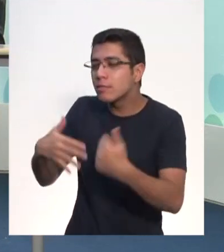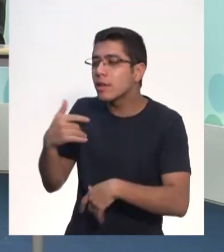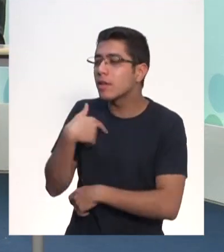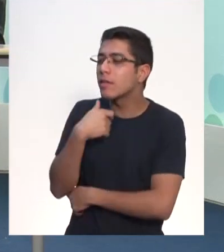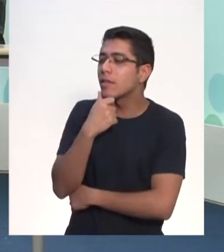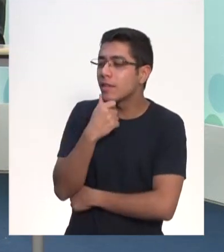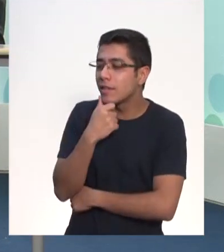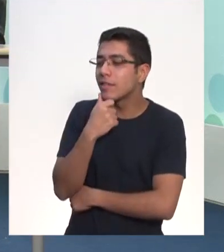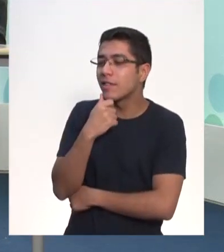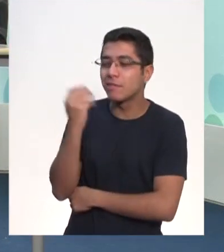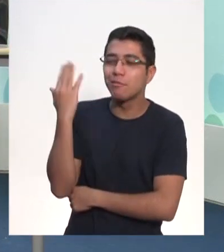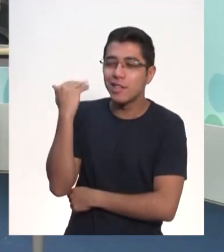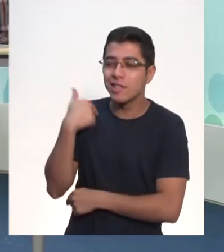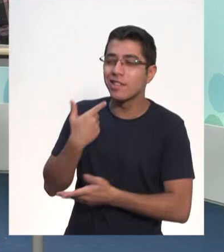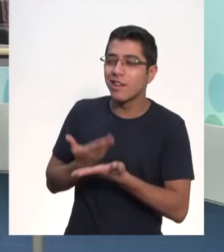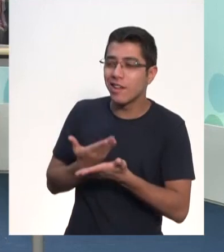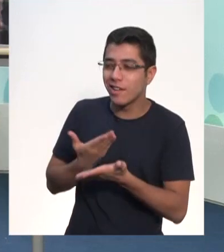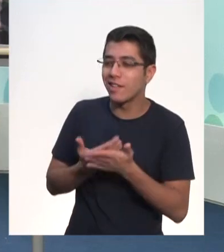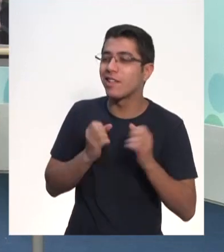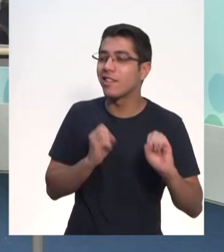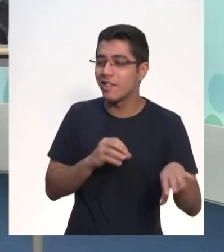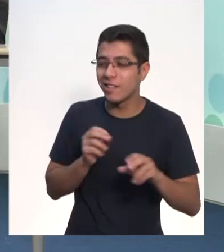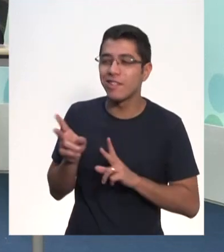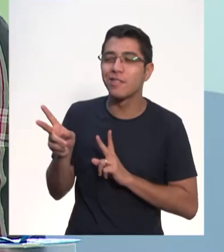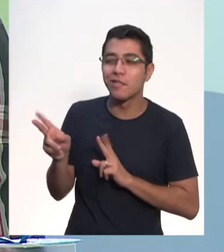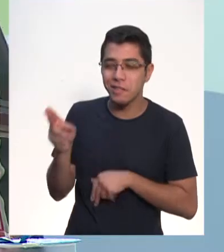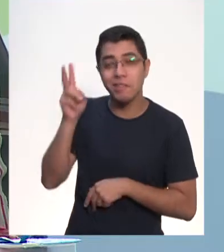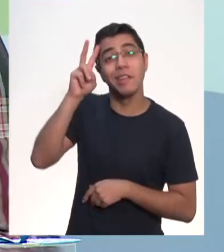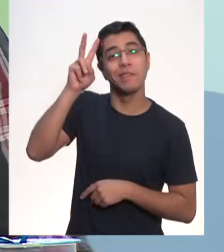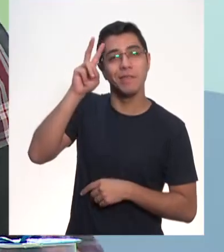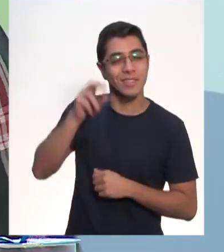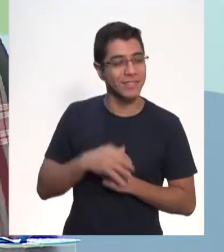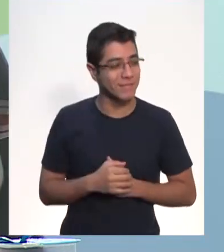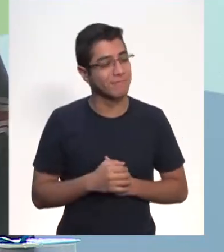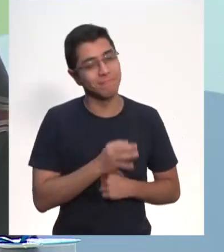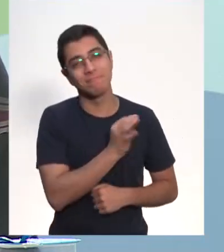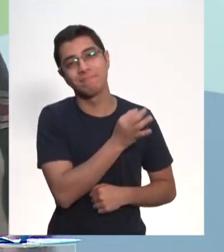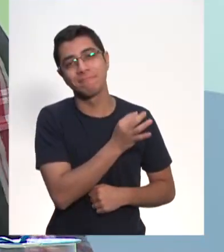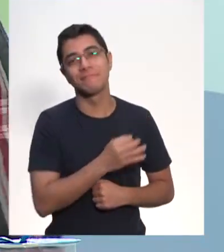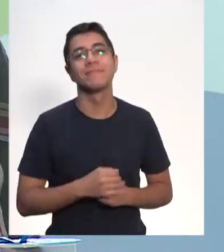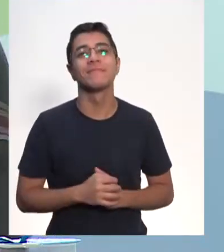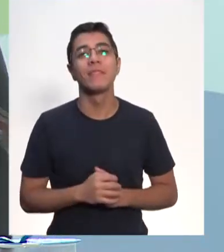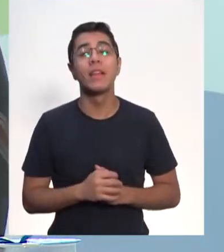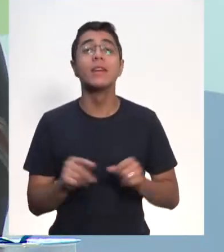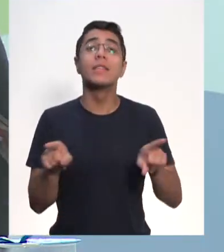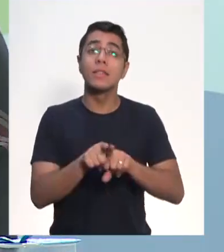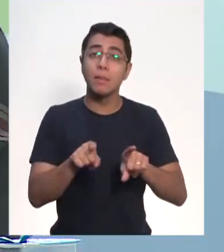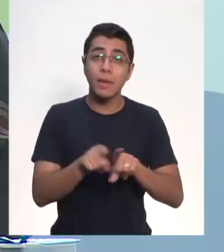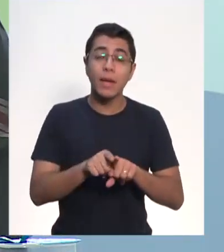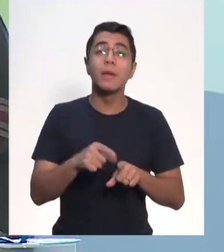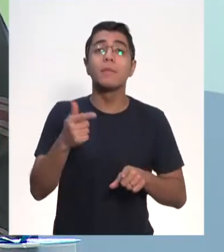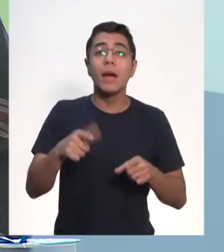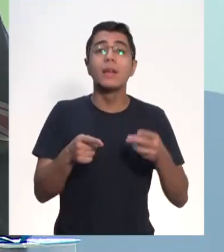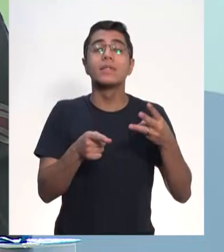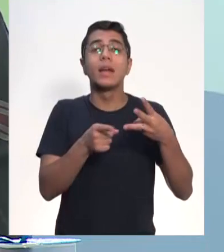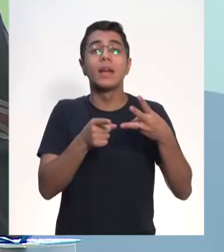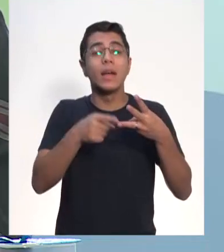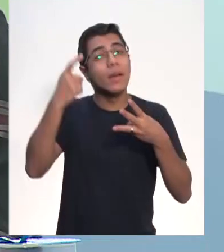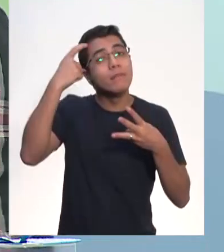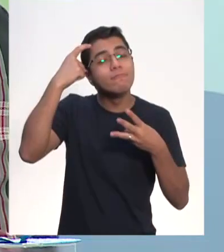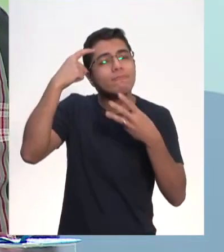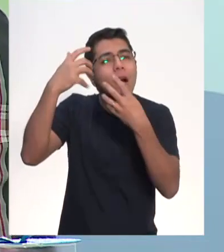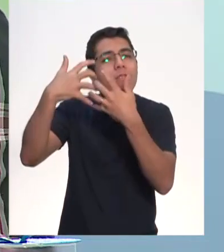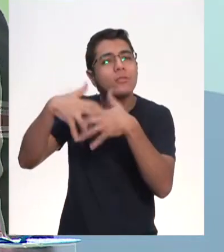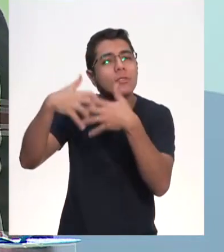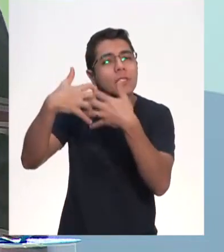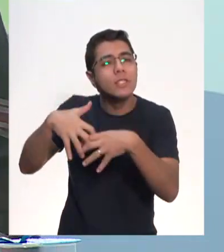período em sala de aula. E também envolve um raciocínio e argumentação, desenvolver o raciocínio e a